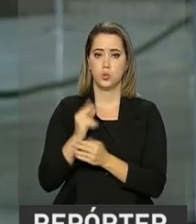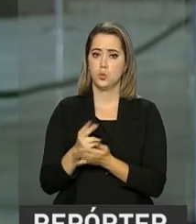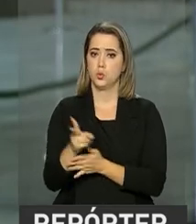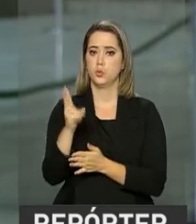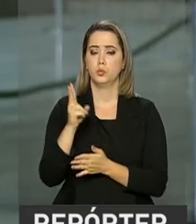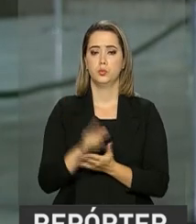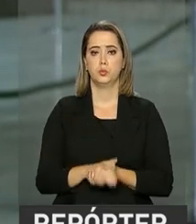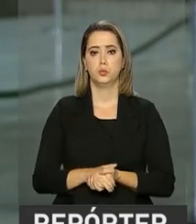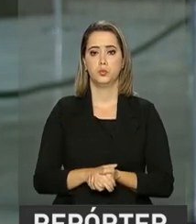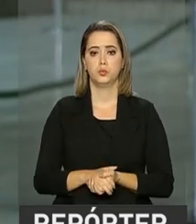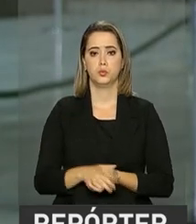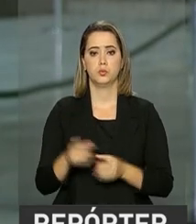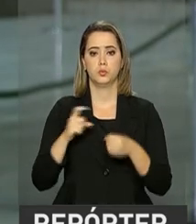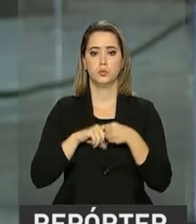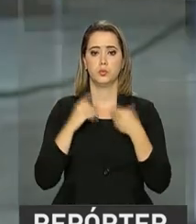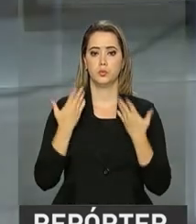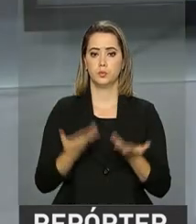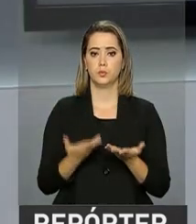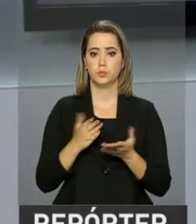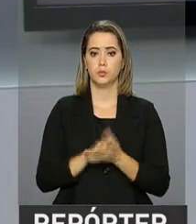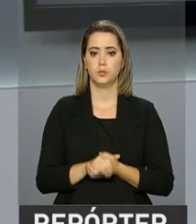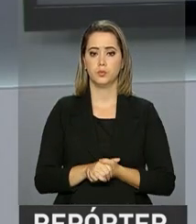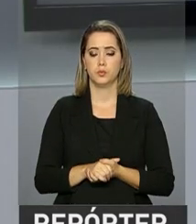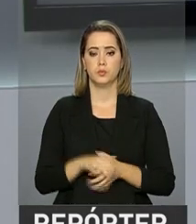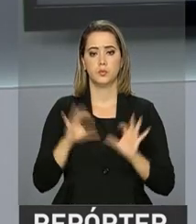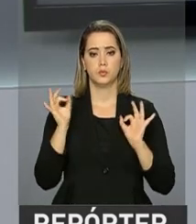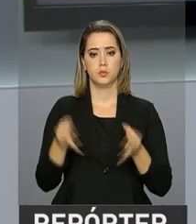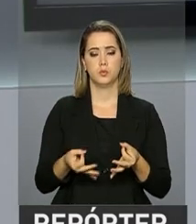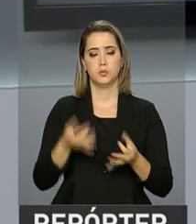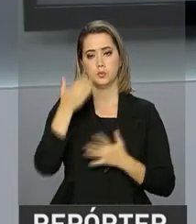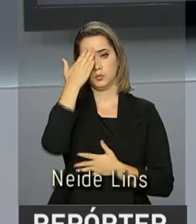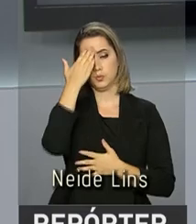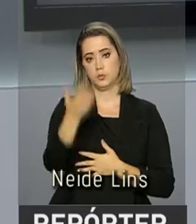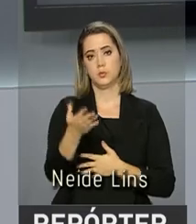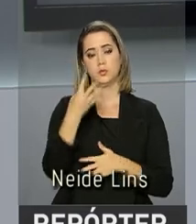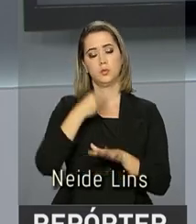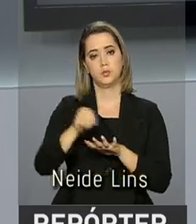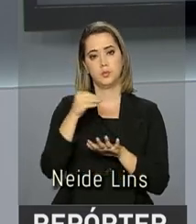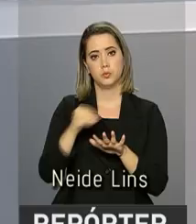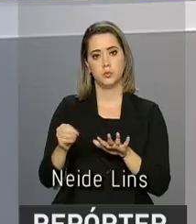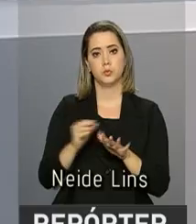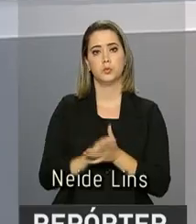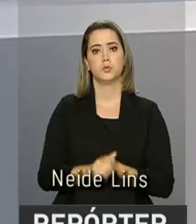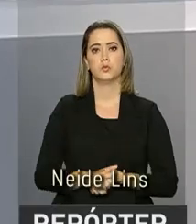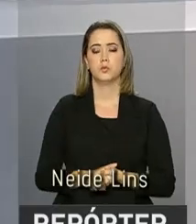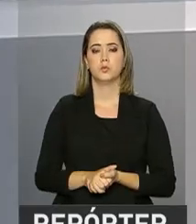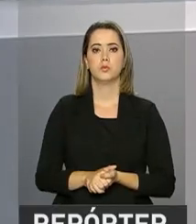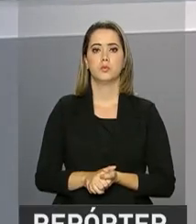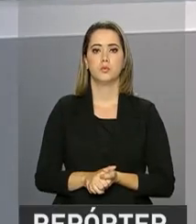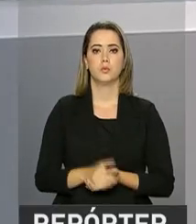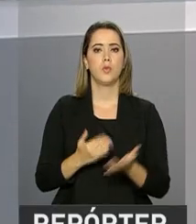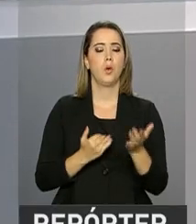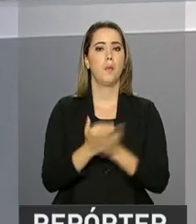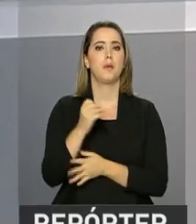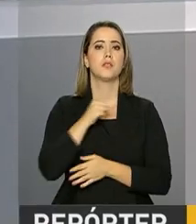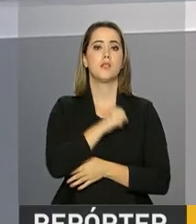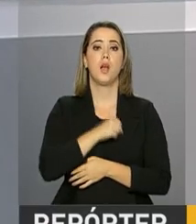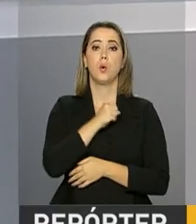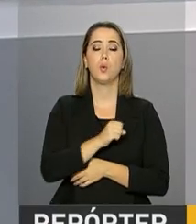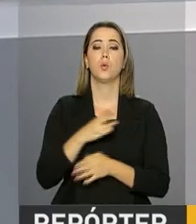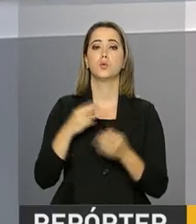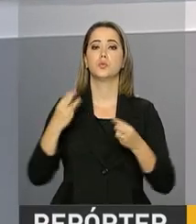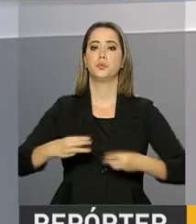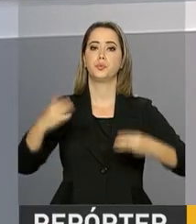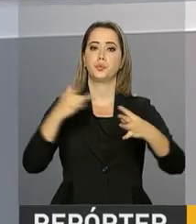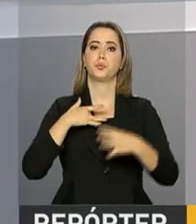preservados. Eu volto com você no estúdio, Roberto. Tá certo, Paulo. Obrigado pelas informações. A partir de agosto, o